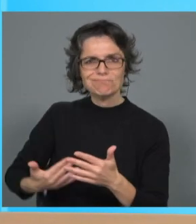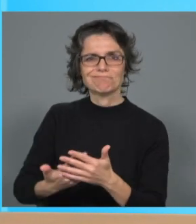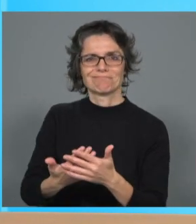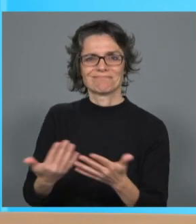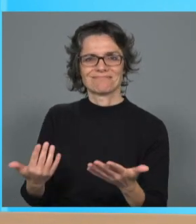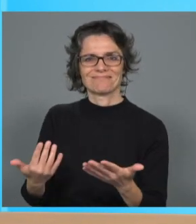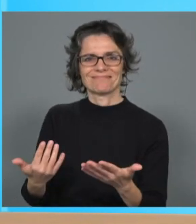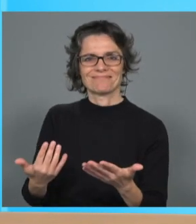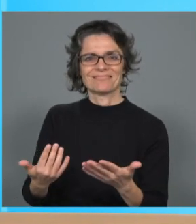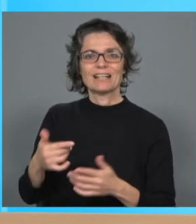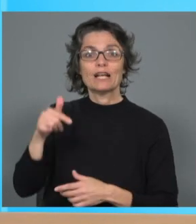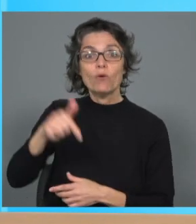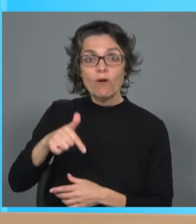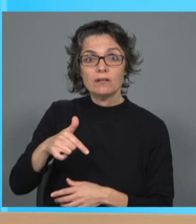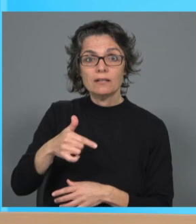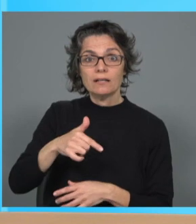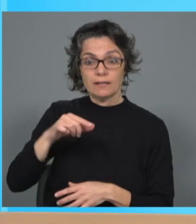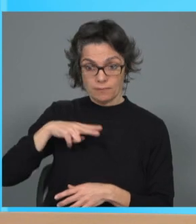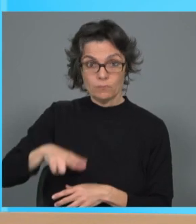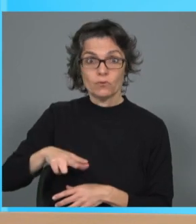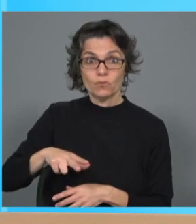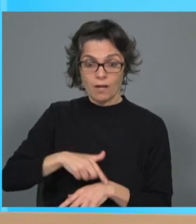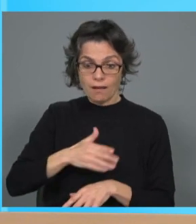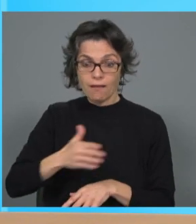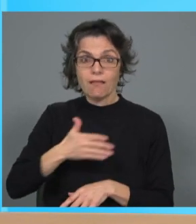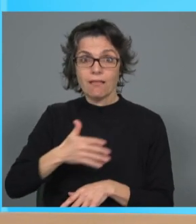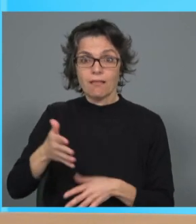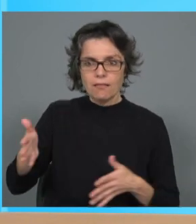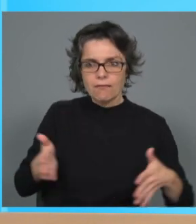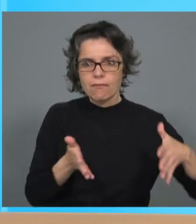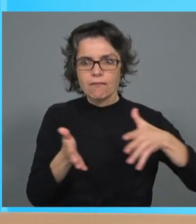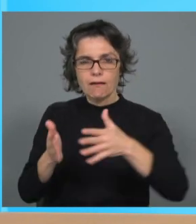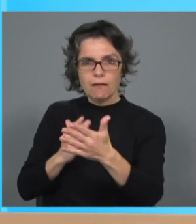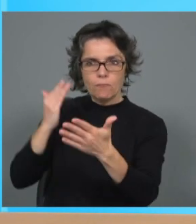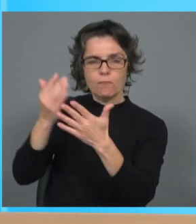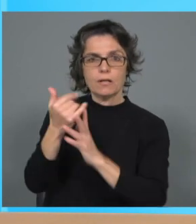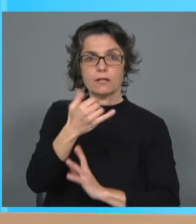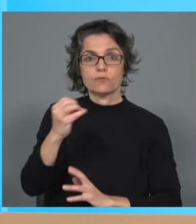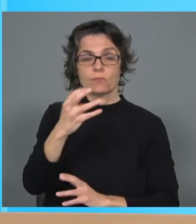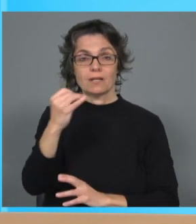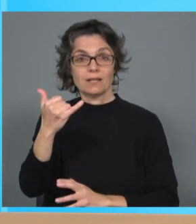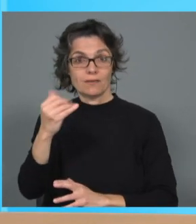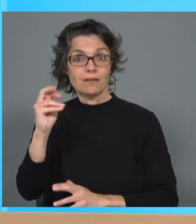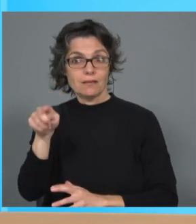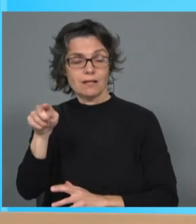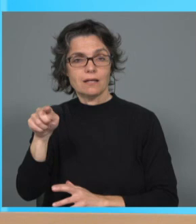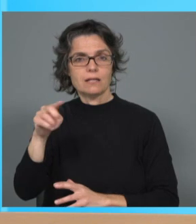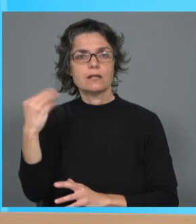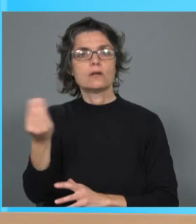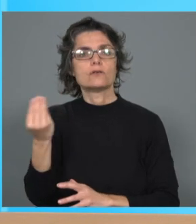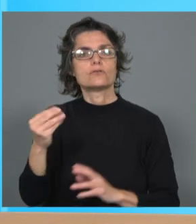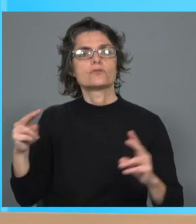e este momento que estamos a viver agora em Portugal, neste caminho para a jornada, é efetivamente isso. A jornada